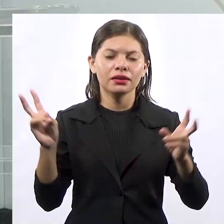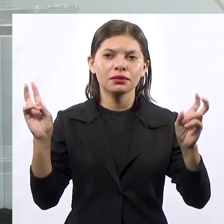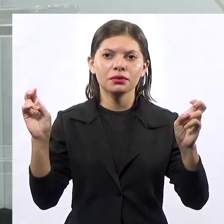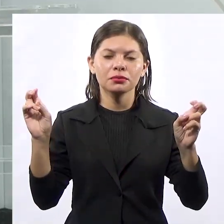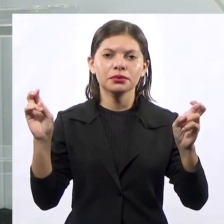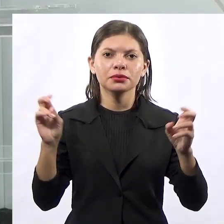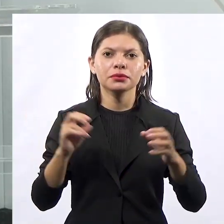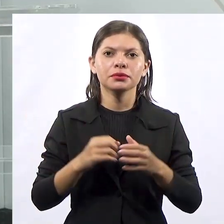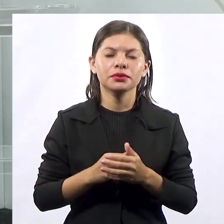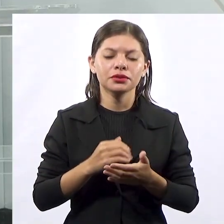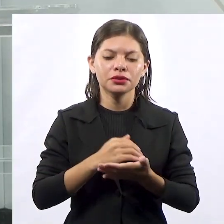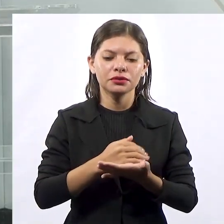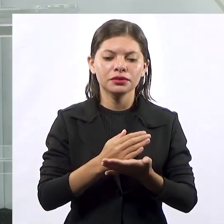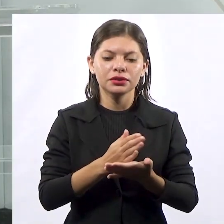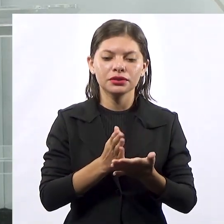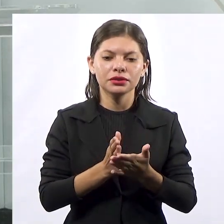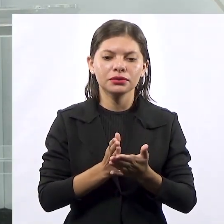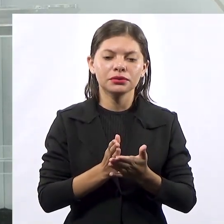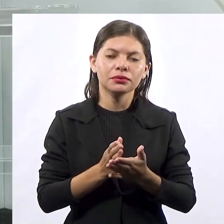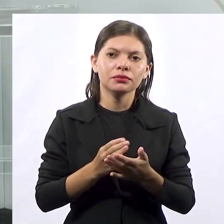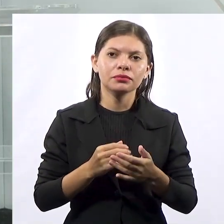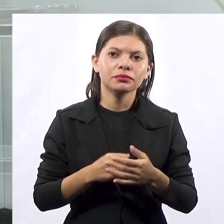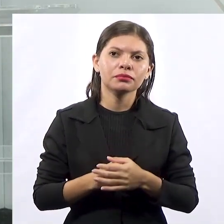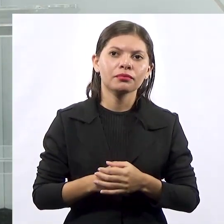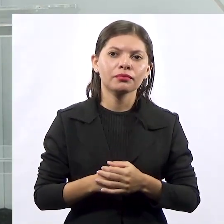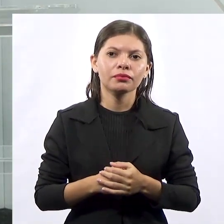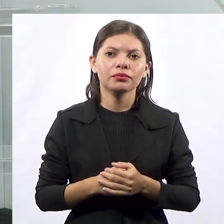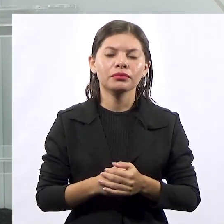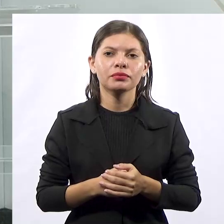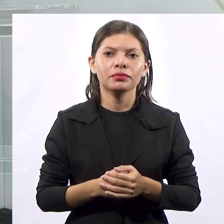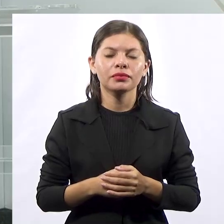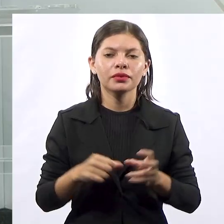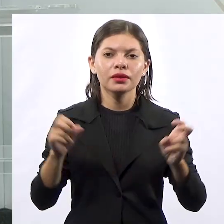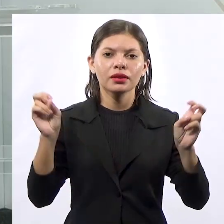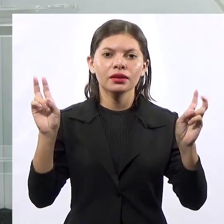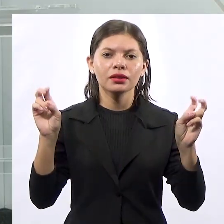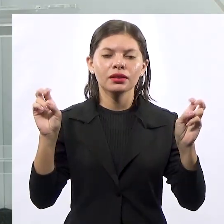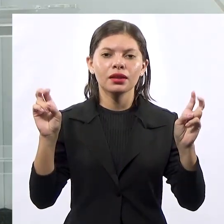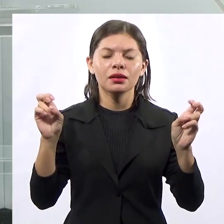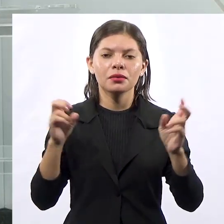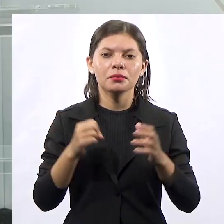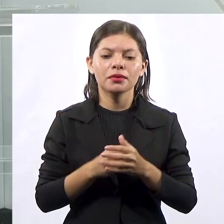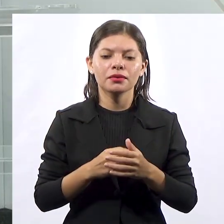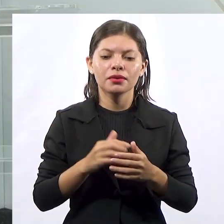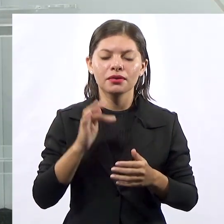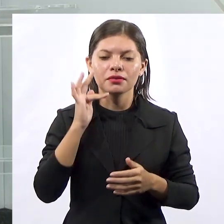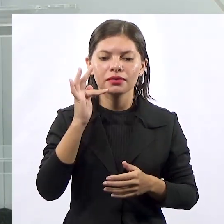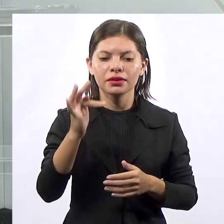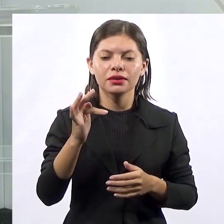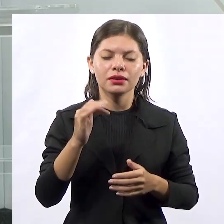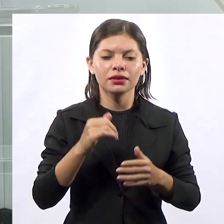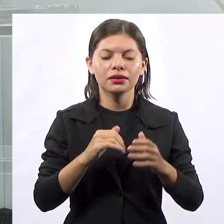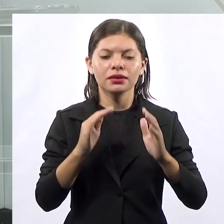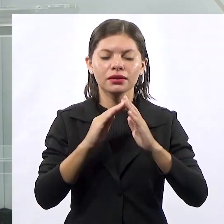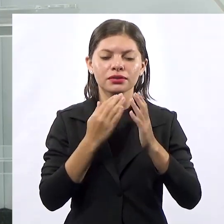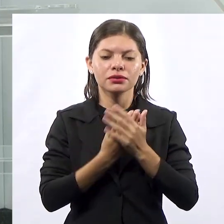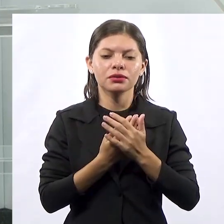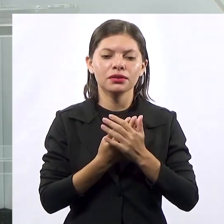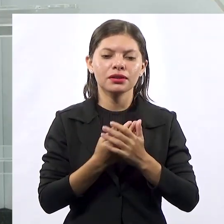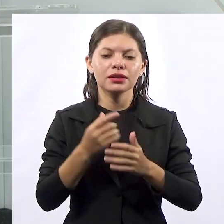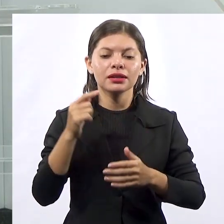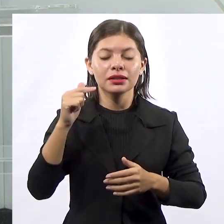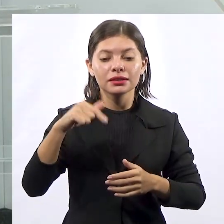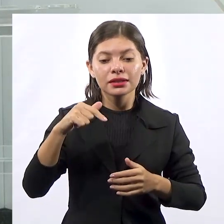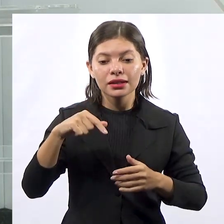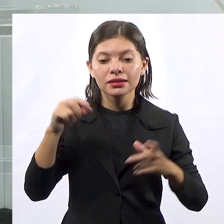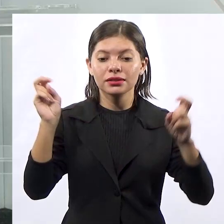em tópicos, né? Cada tópico vocês vão discorrer sobre um dos temas que vocês irão abordar lá na escola. Então, informe, olha,